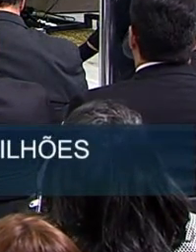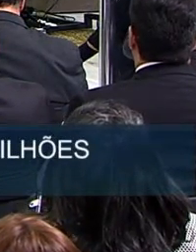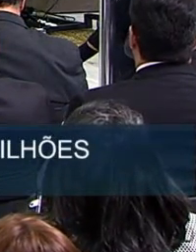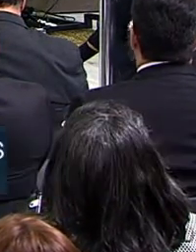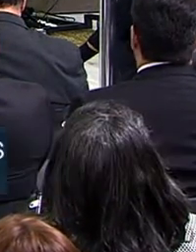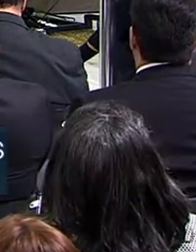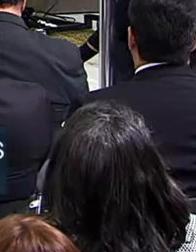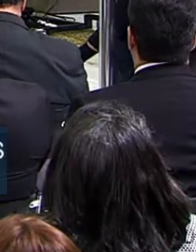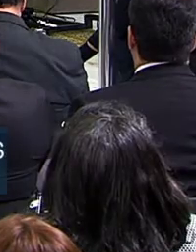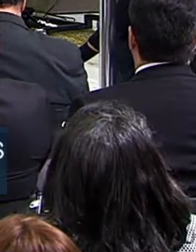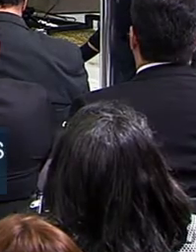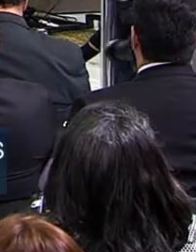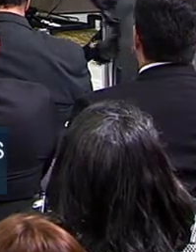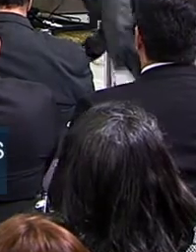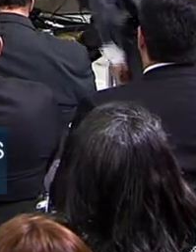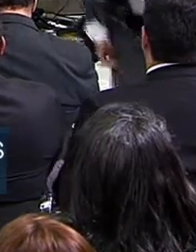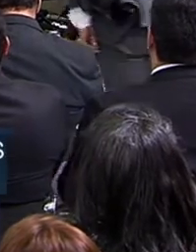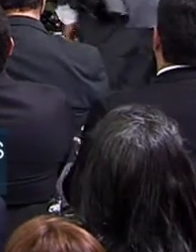Obrigada a todos.